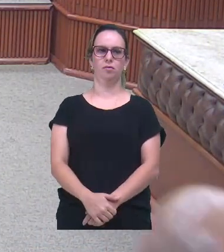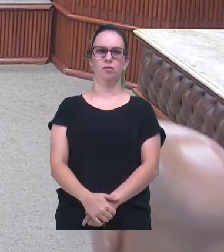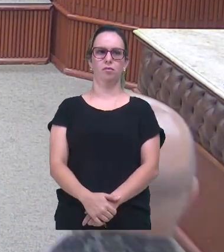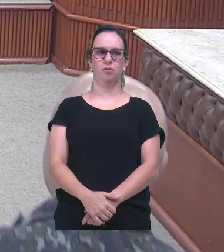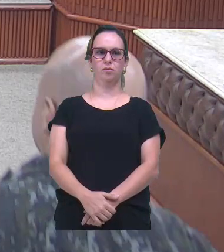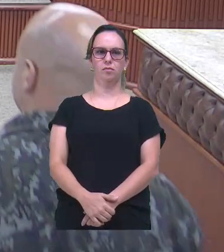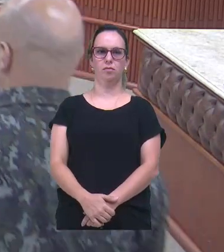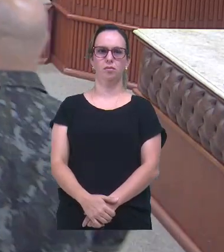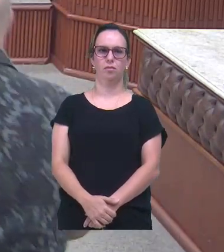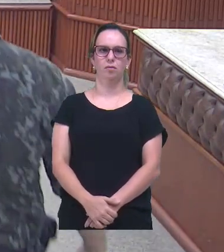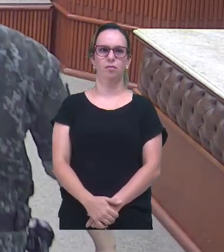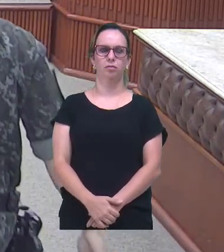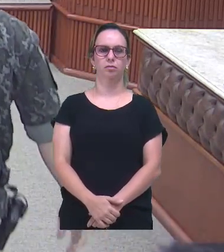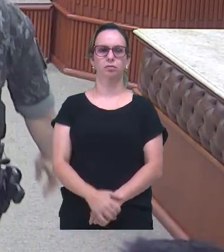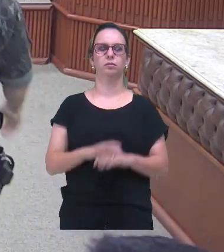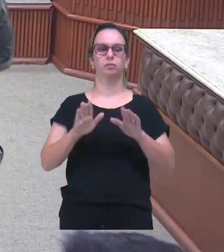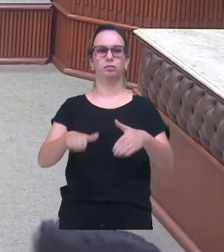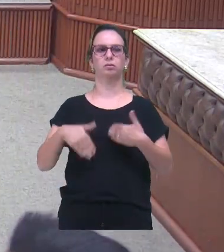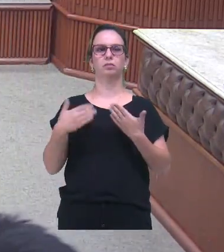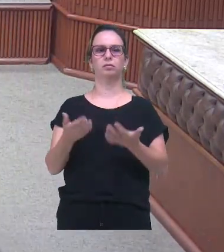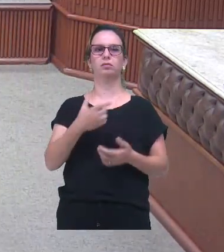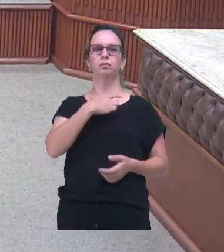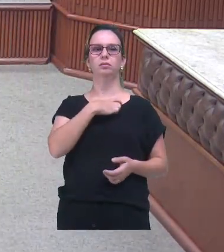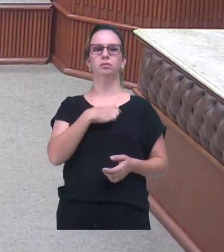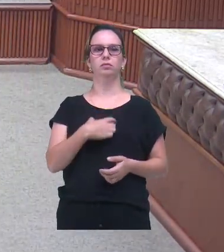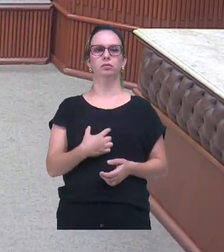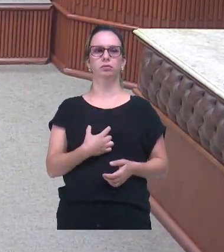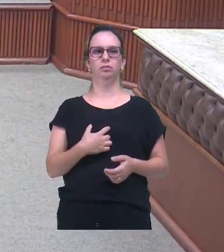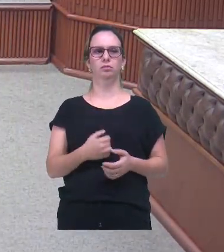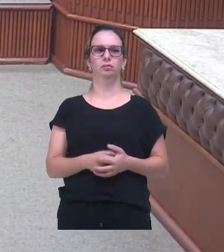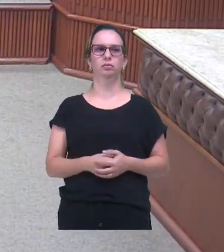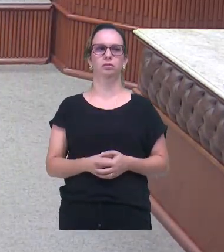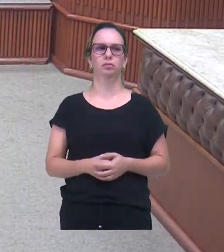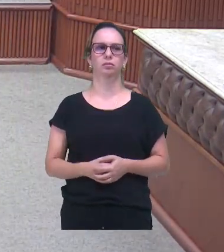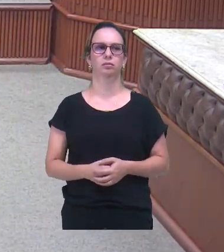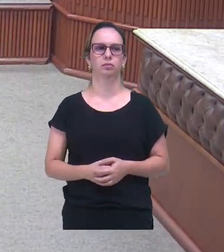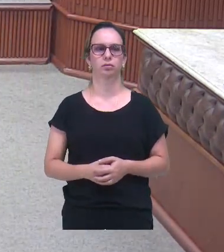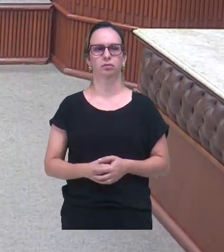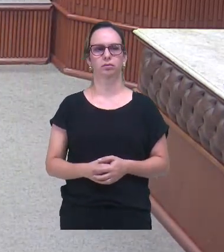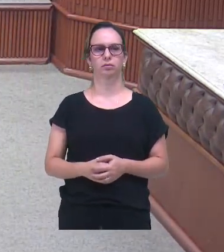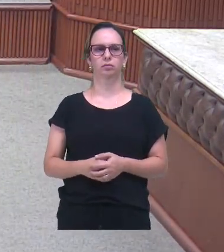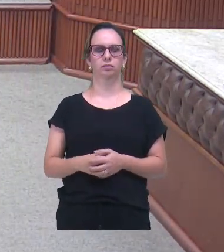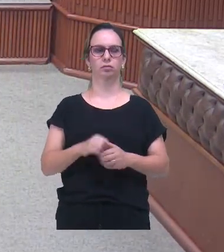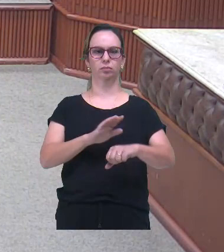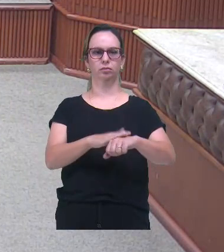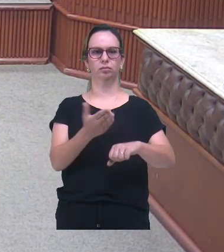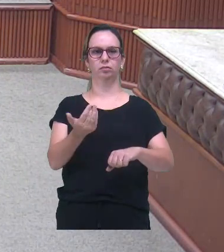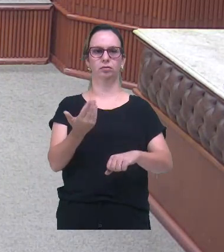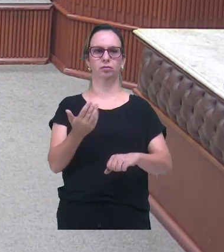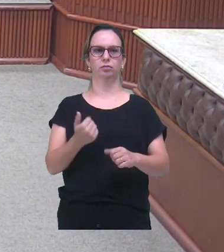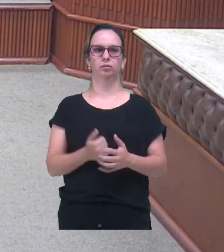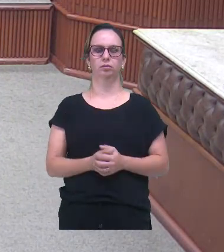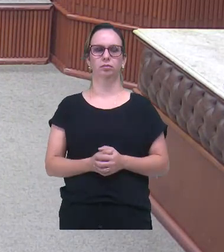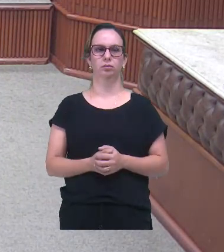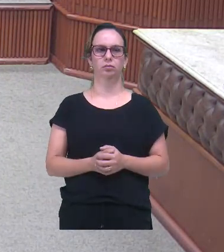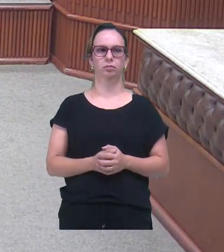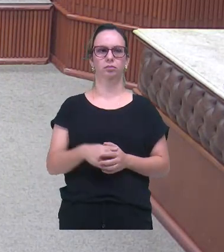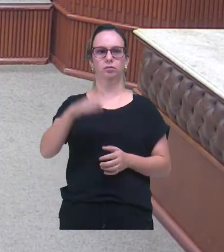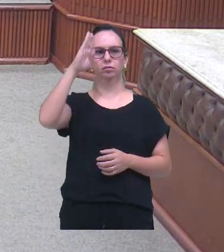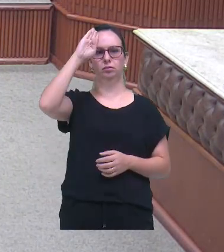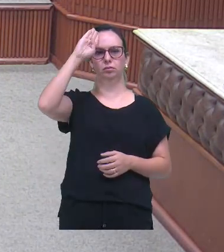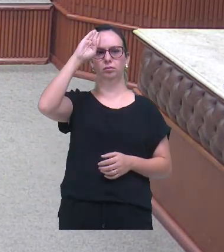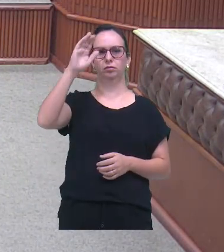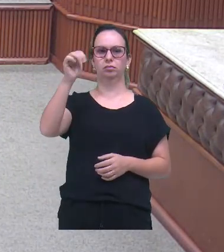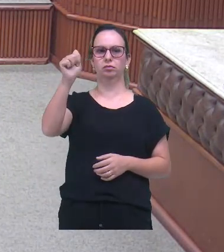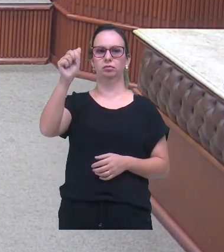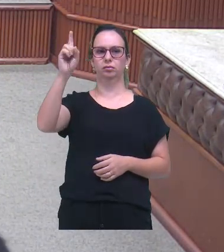Para fazer a entrega da medalha ao Cabo PM Roner Antônio de Carvalho, convido o ilustríssimo senhor Coronel PM Adriano